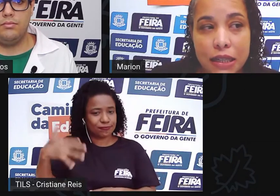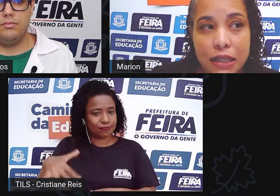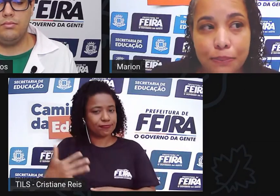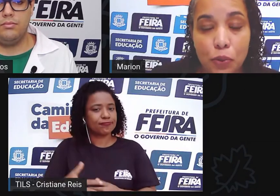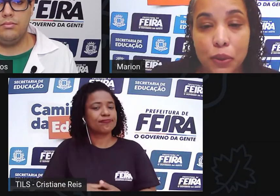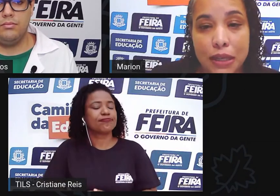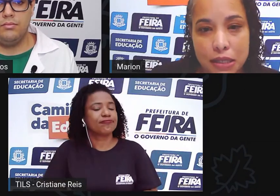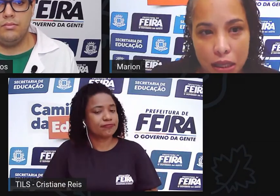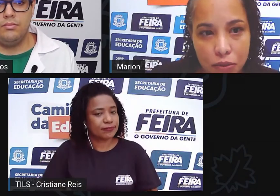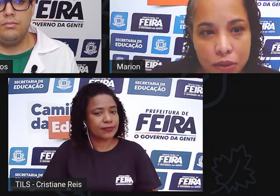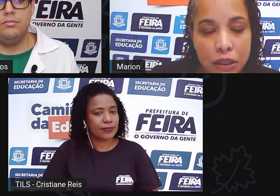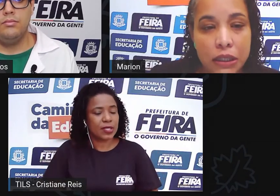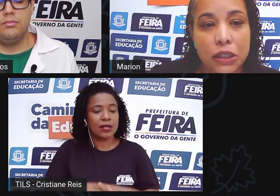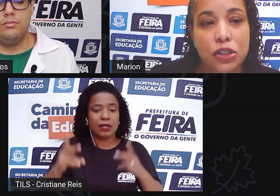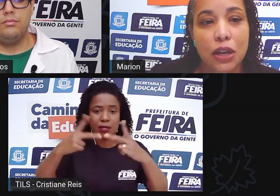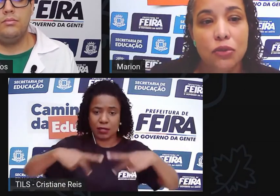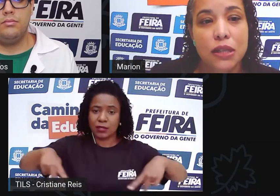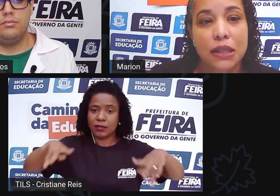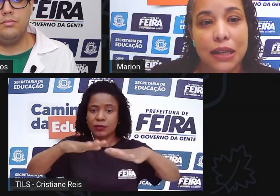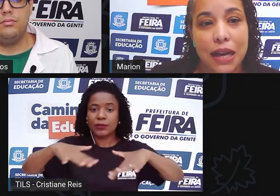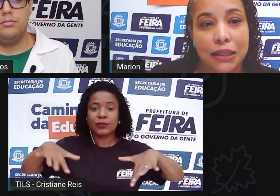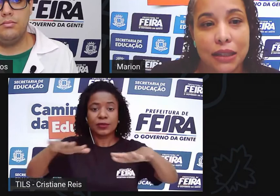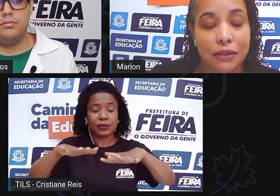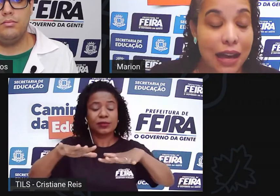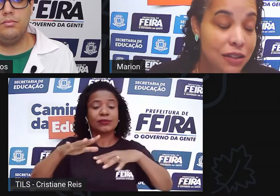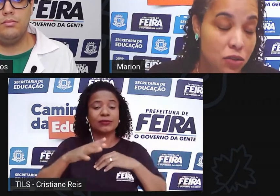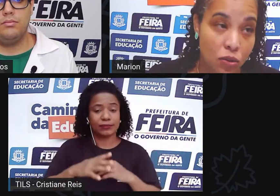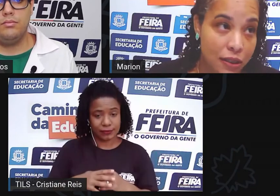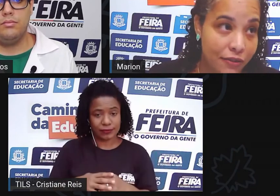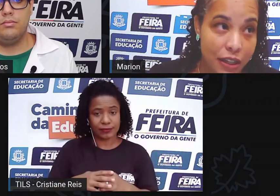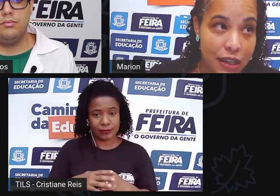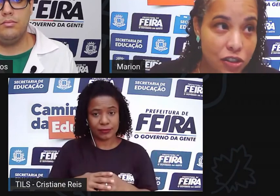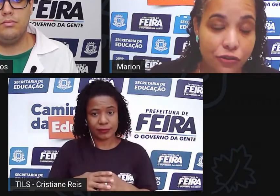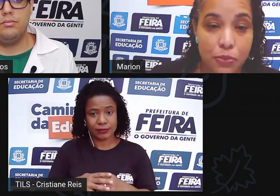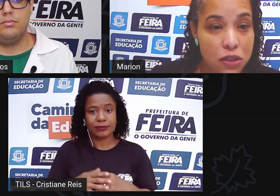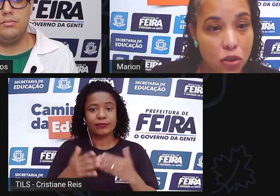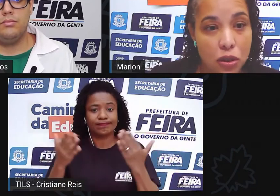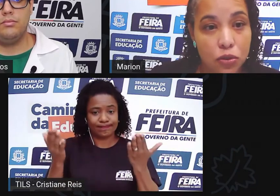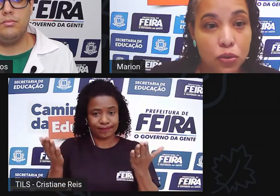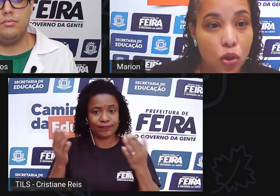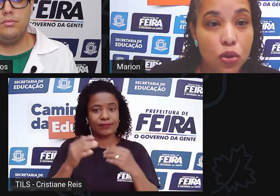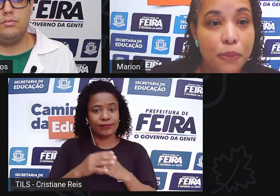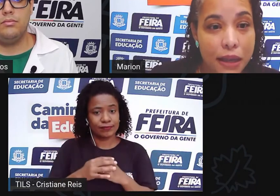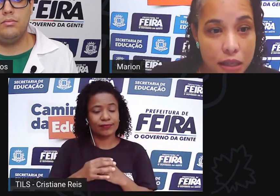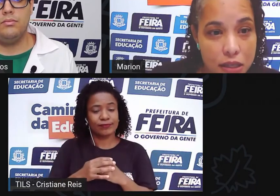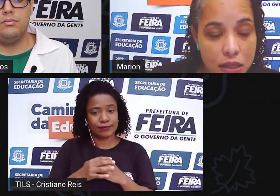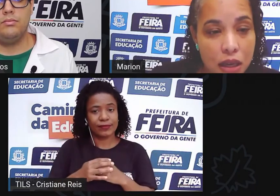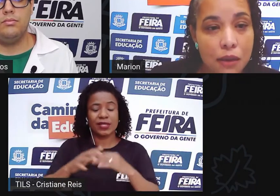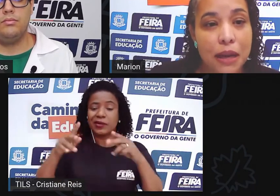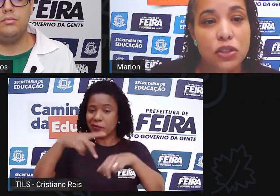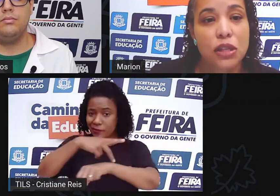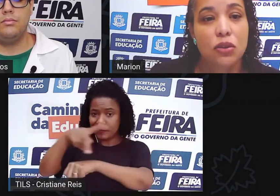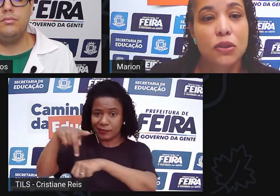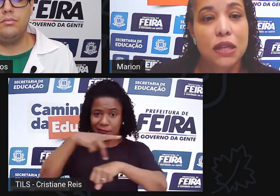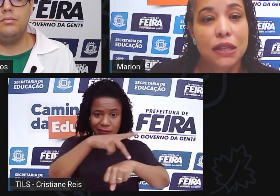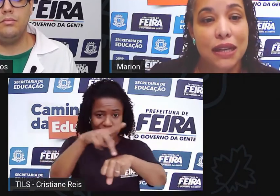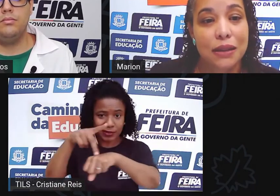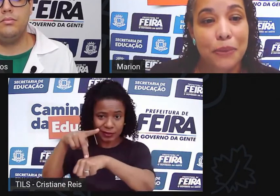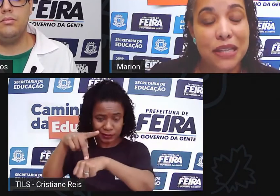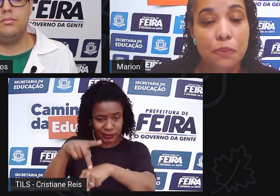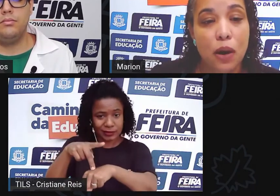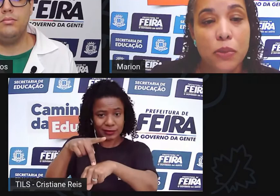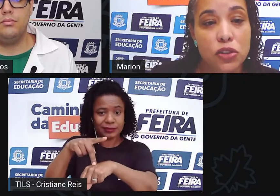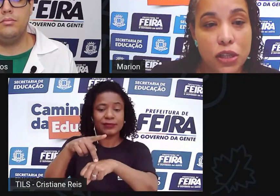essa população está concentrada, na verdade, a fome assola todo o país, mas está